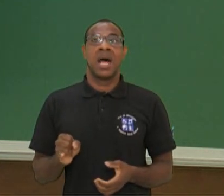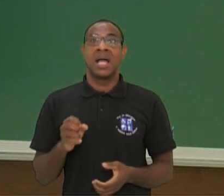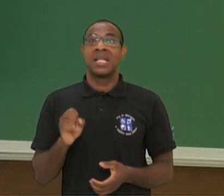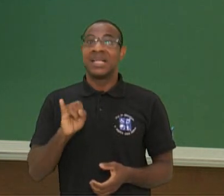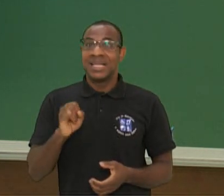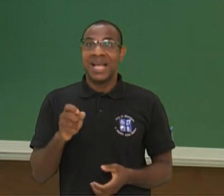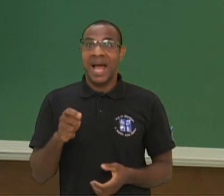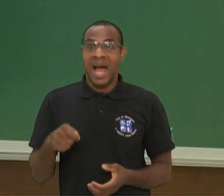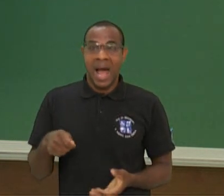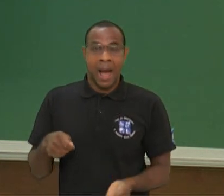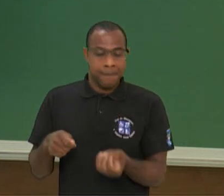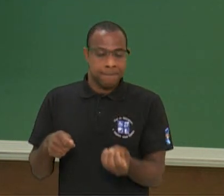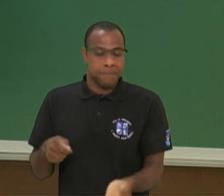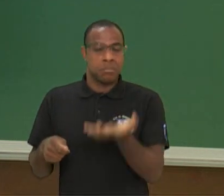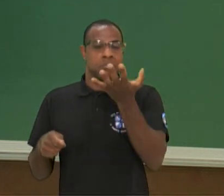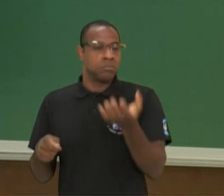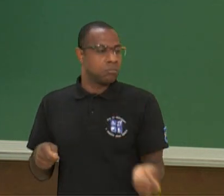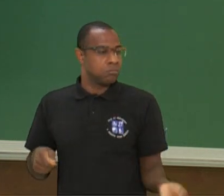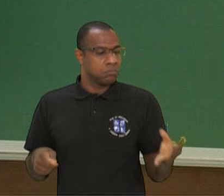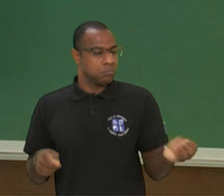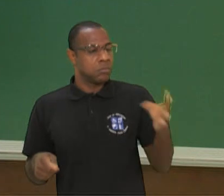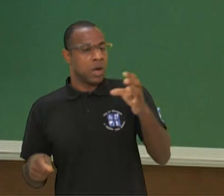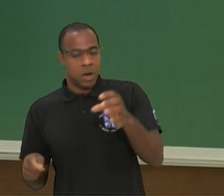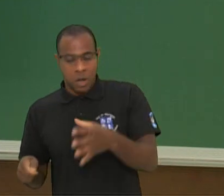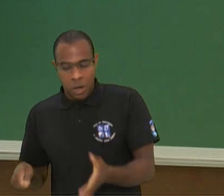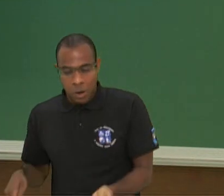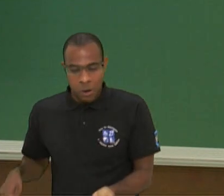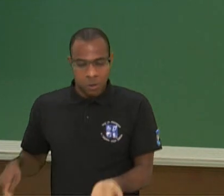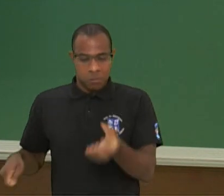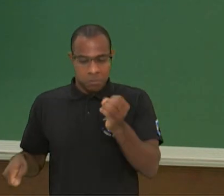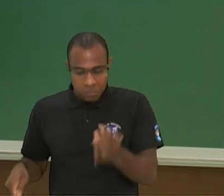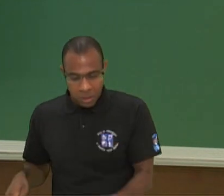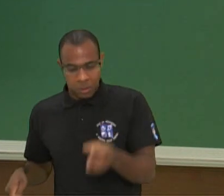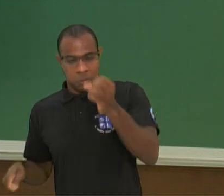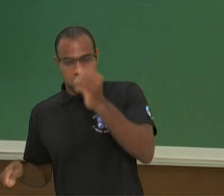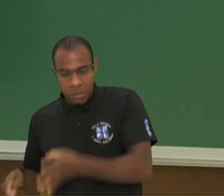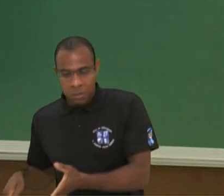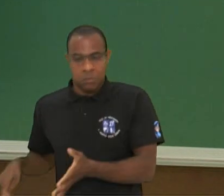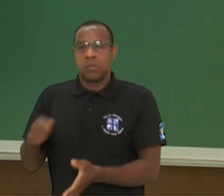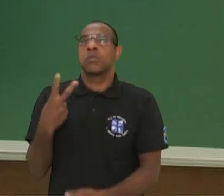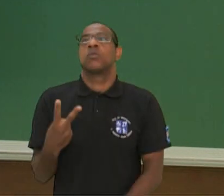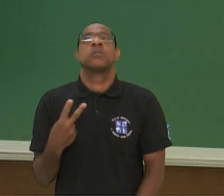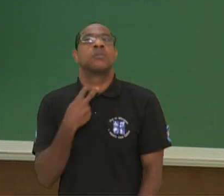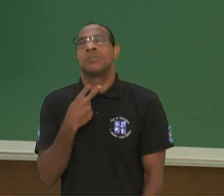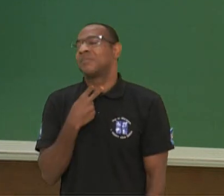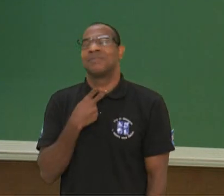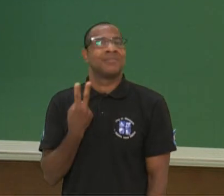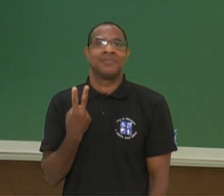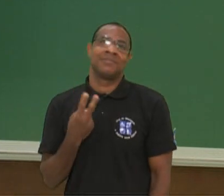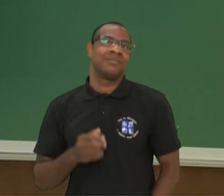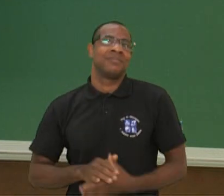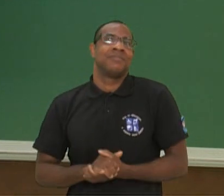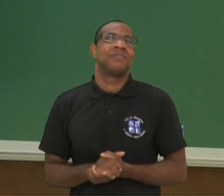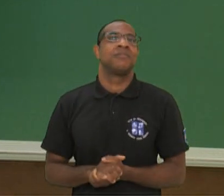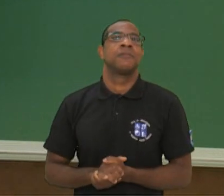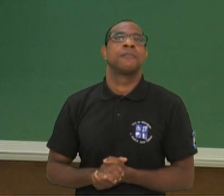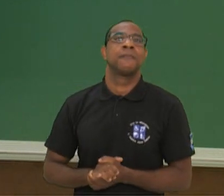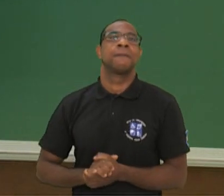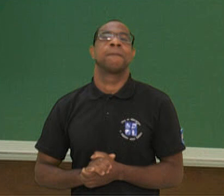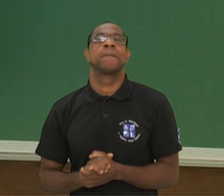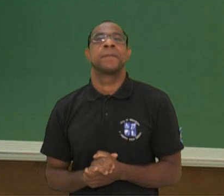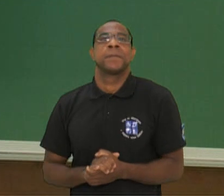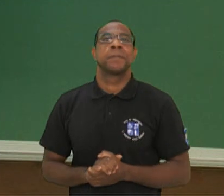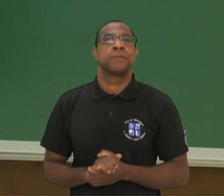vezes consecutivas, você toque com a raquete, ou caso essa bola toque 2 vezes consecutivas no seu próprio lado da